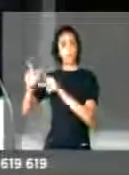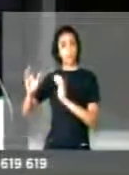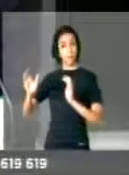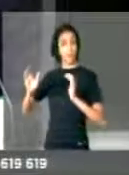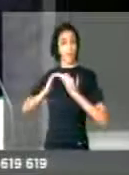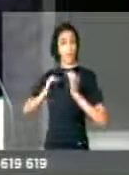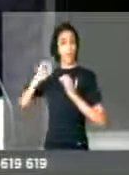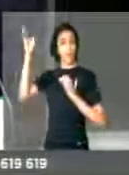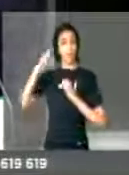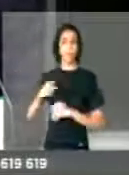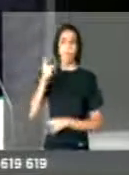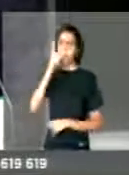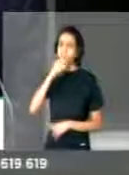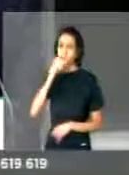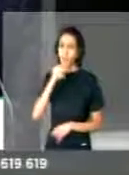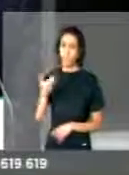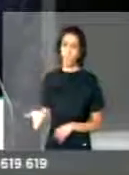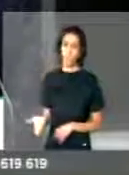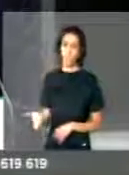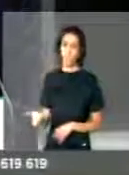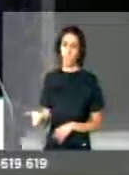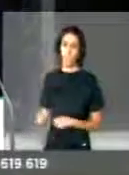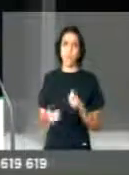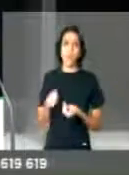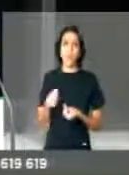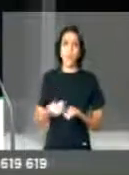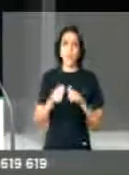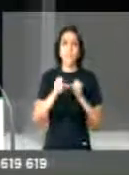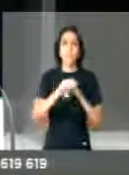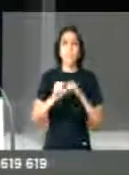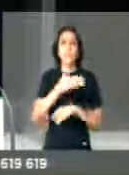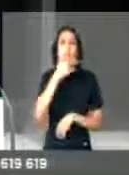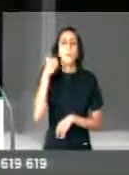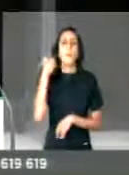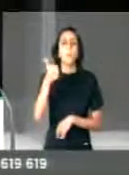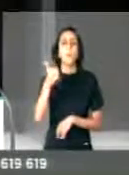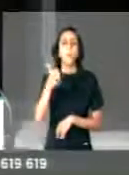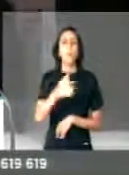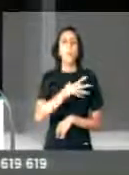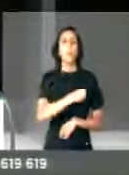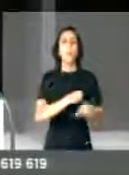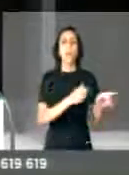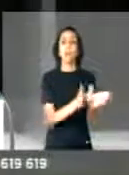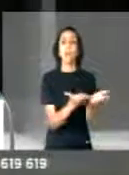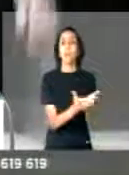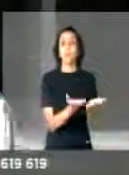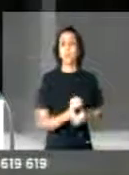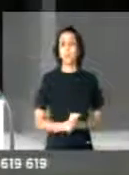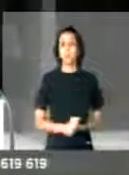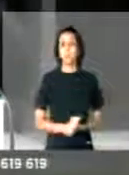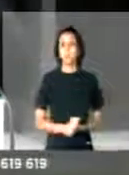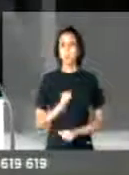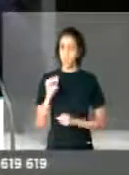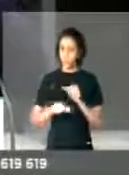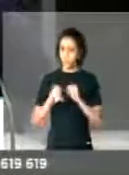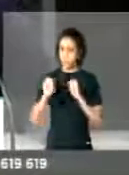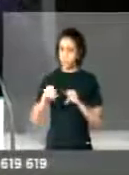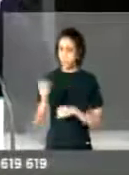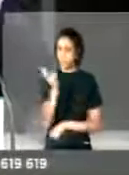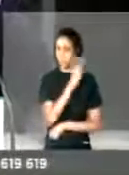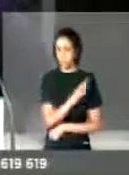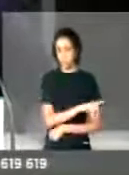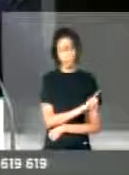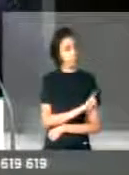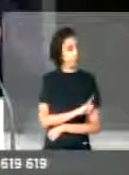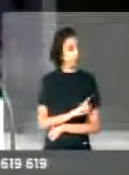essa tarefa que é dar educação de qualidade ao filho do trabalhador. Não a reforma